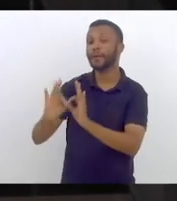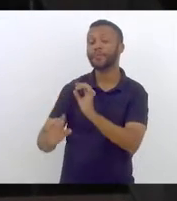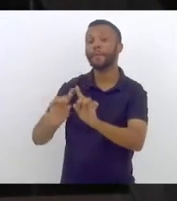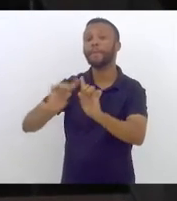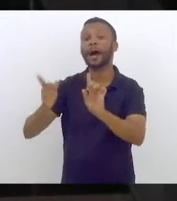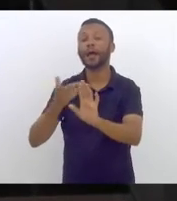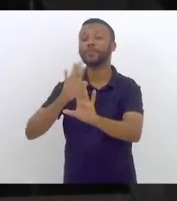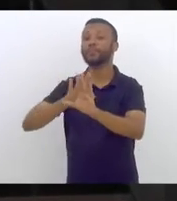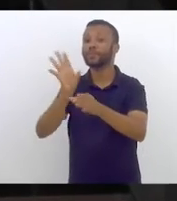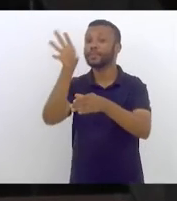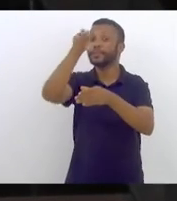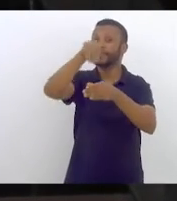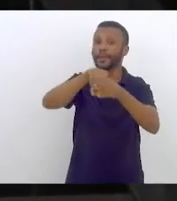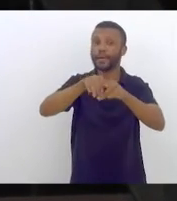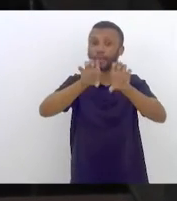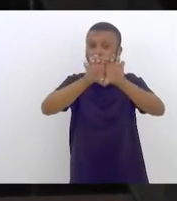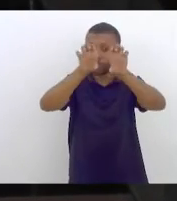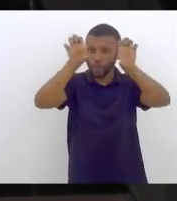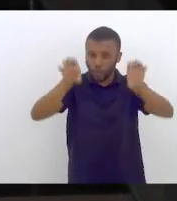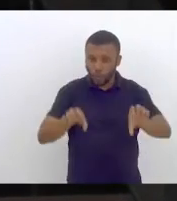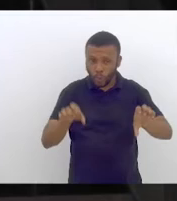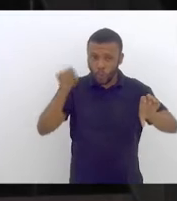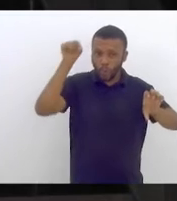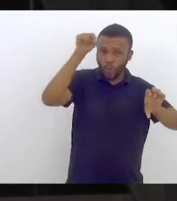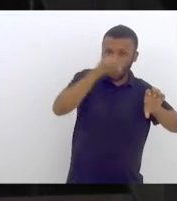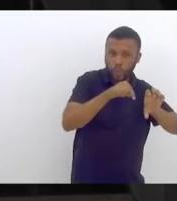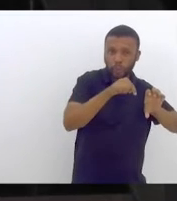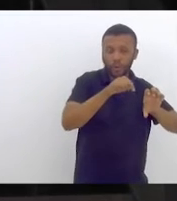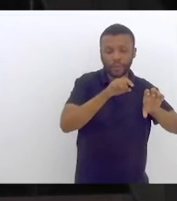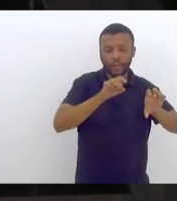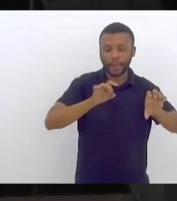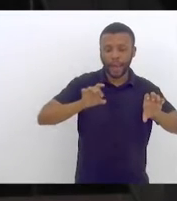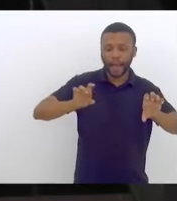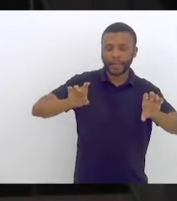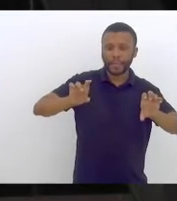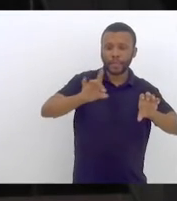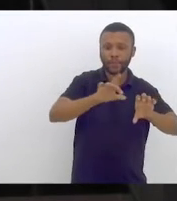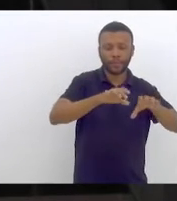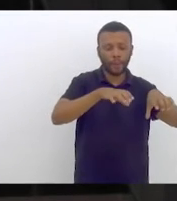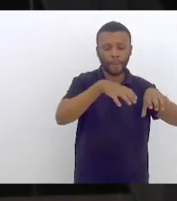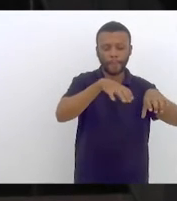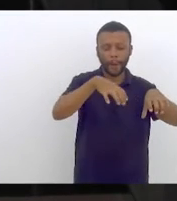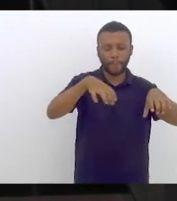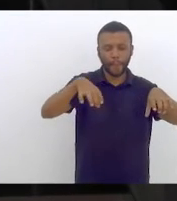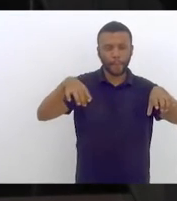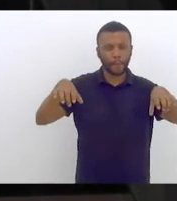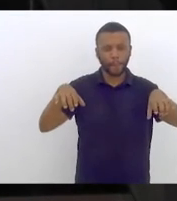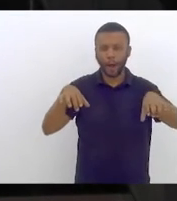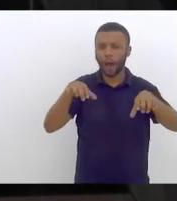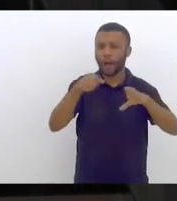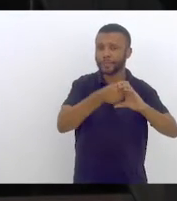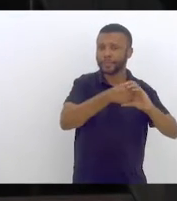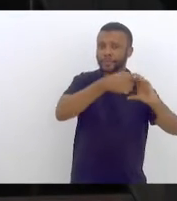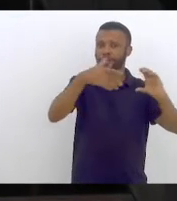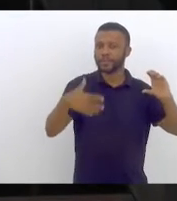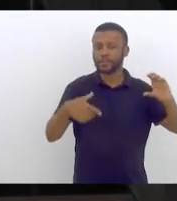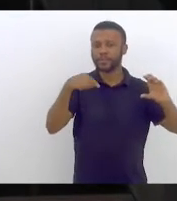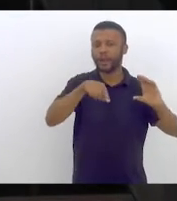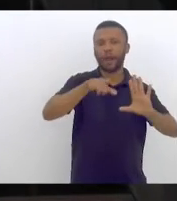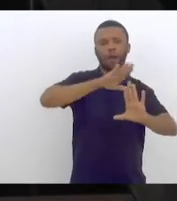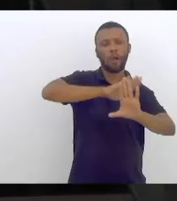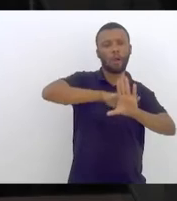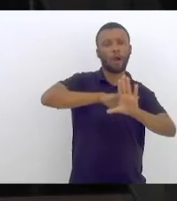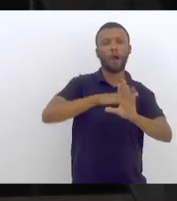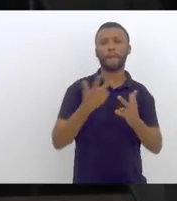está dentro, os seres que estão dentro de cada uma dessas roupas, dessas caixinhas, são os mesmos